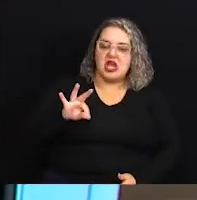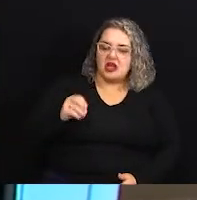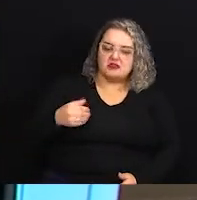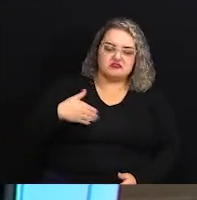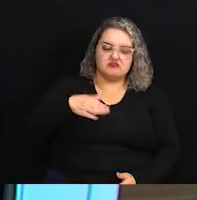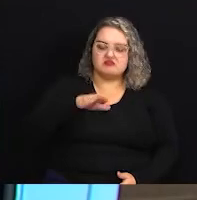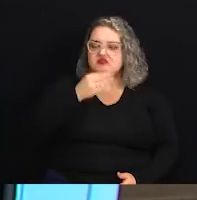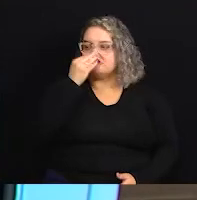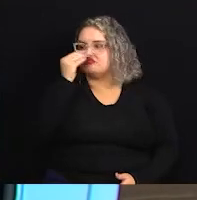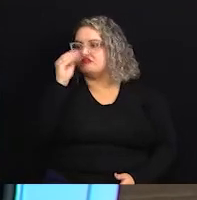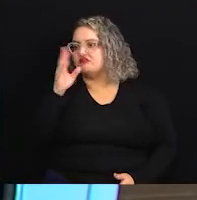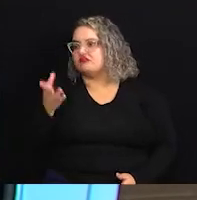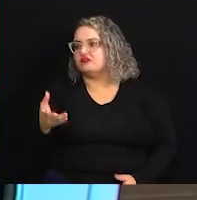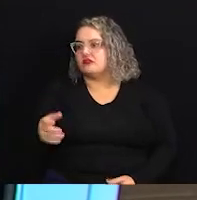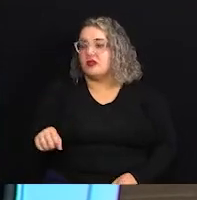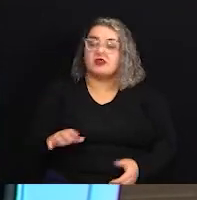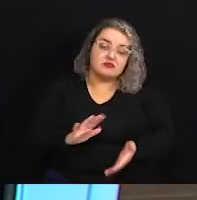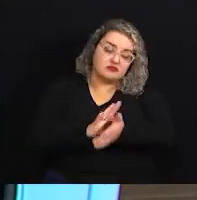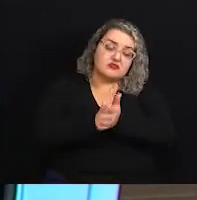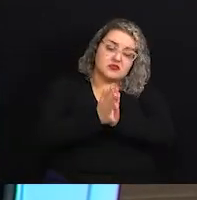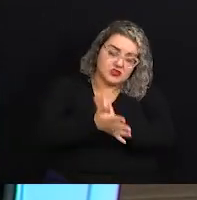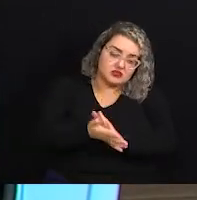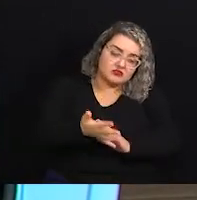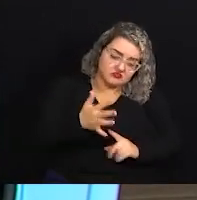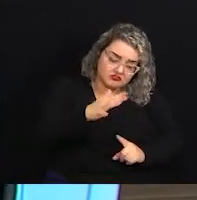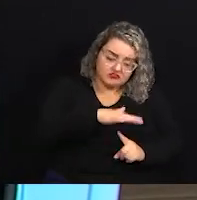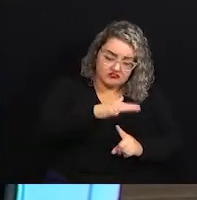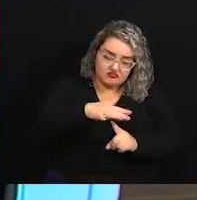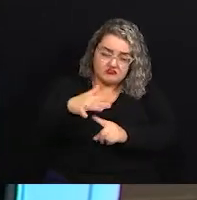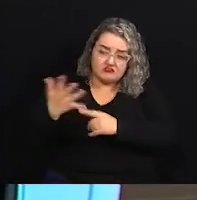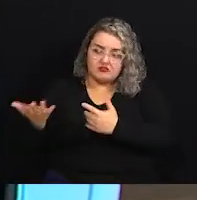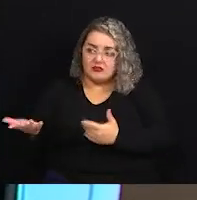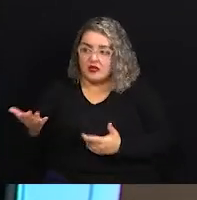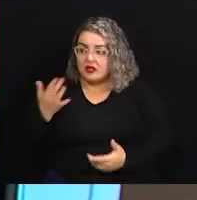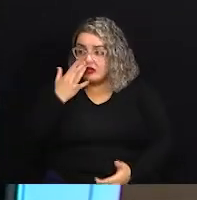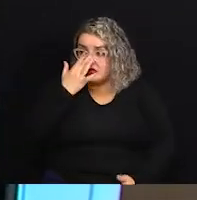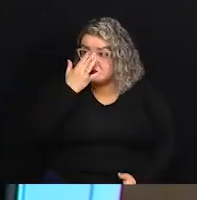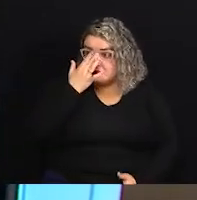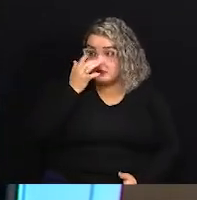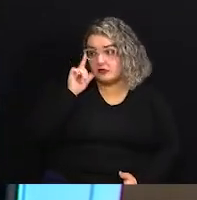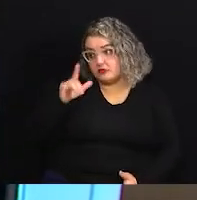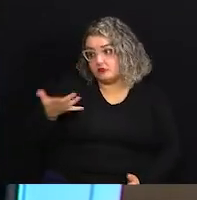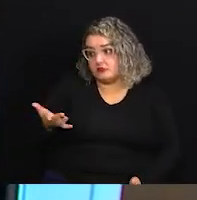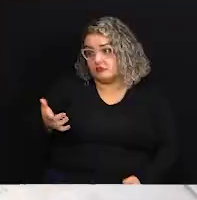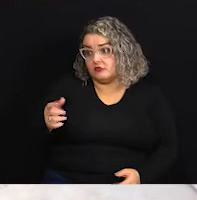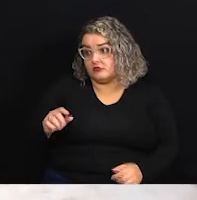algum canto, destruindo de certa forma a natureza, e a gente conseguiu trazer uma peça legal, uma peça